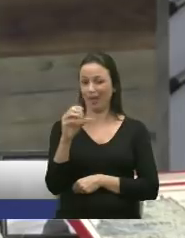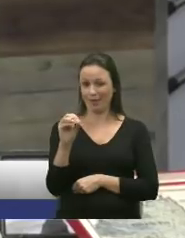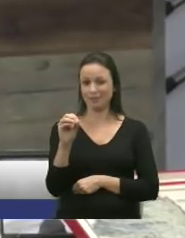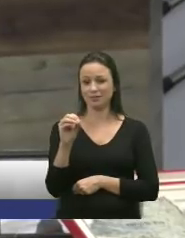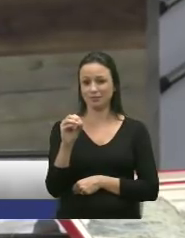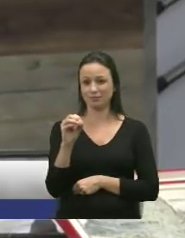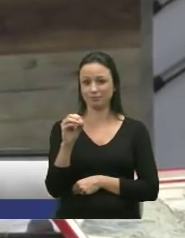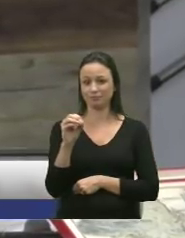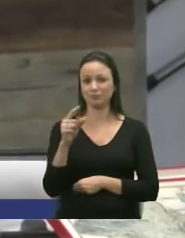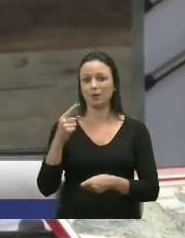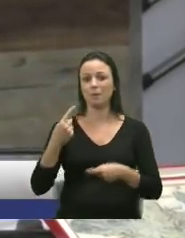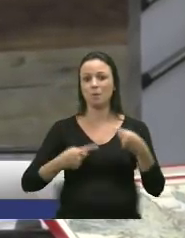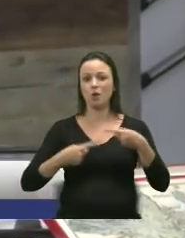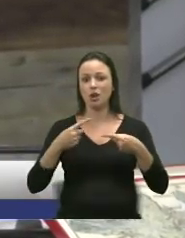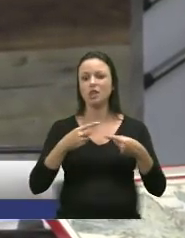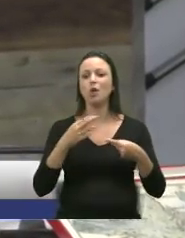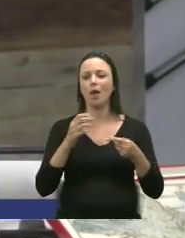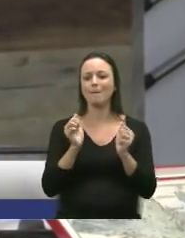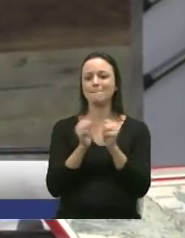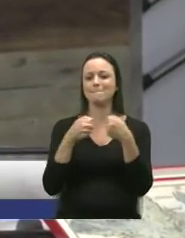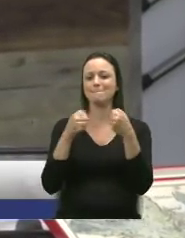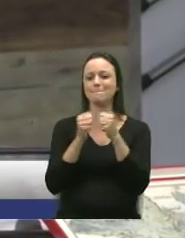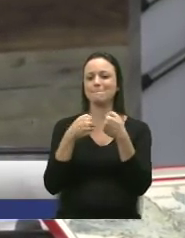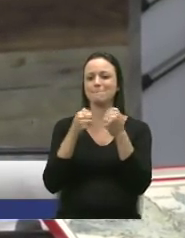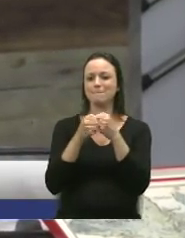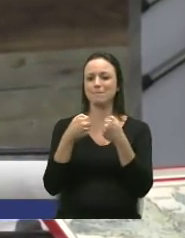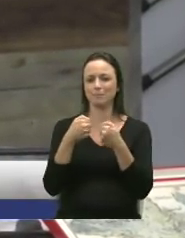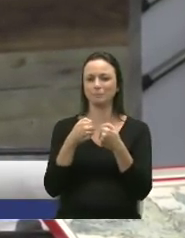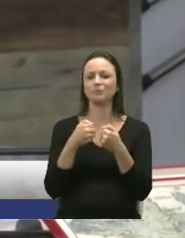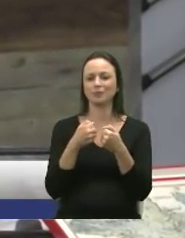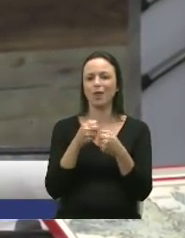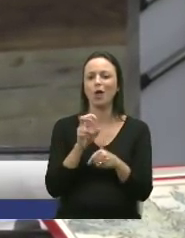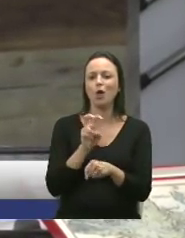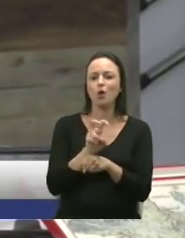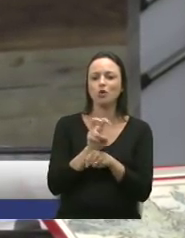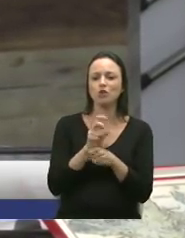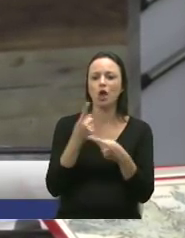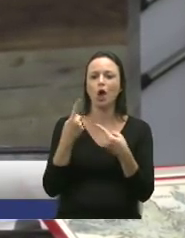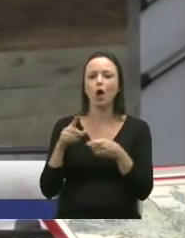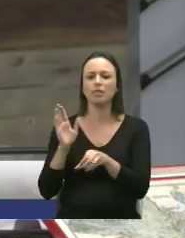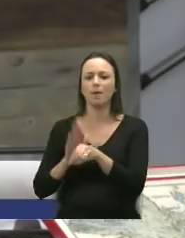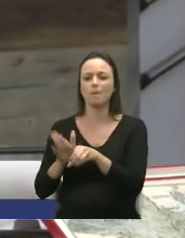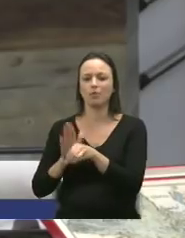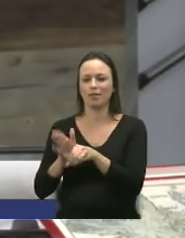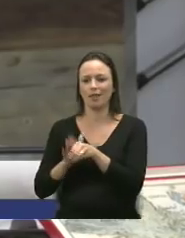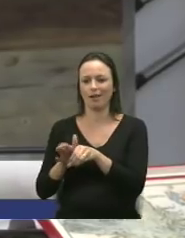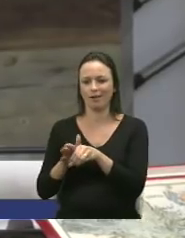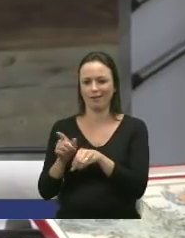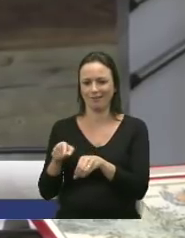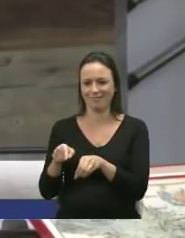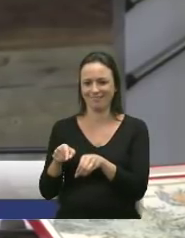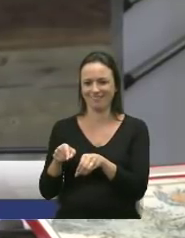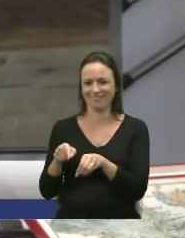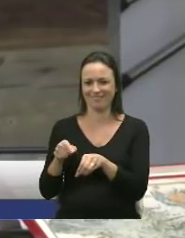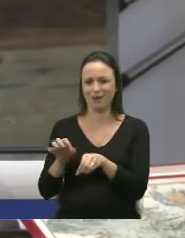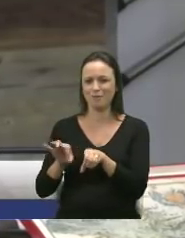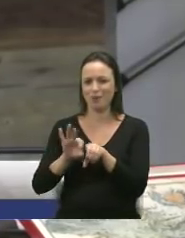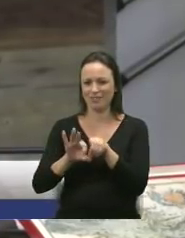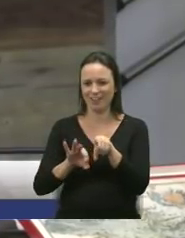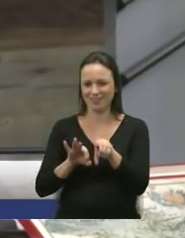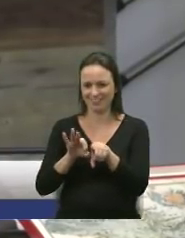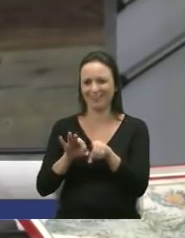é a política da padaria. É coxinha contra mortadela. E os dois lados cometem